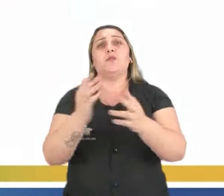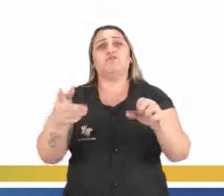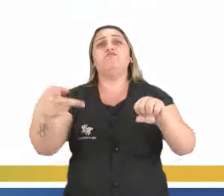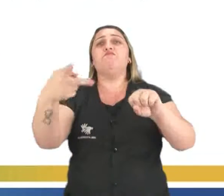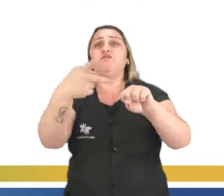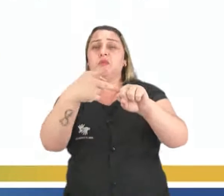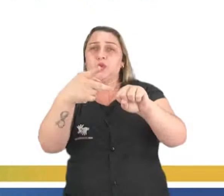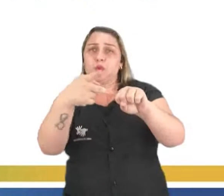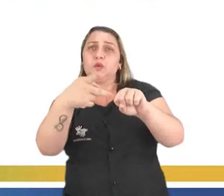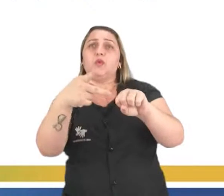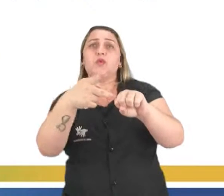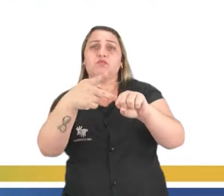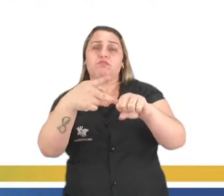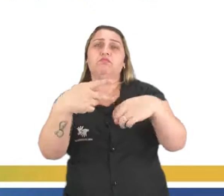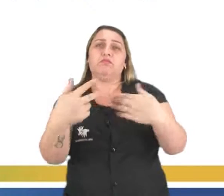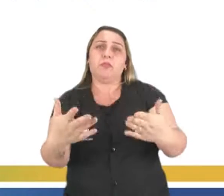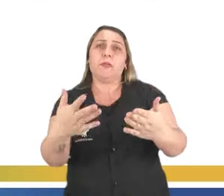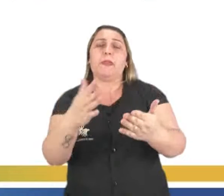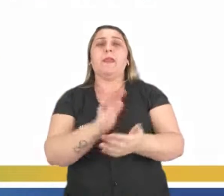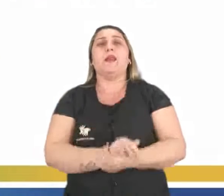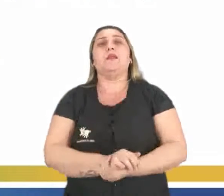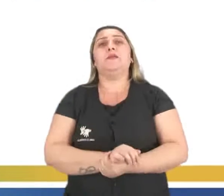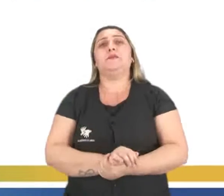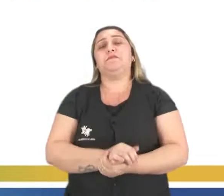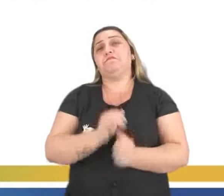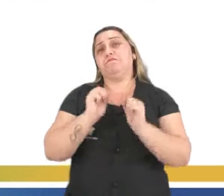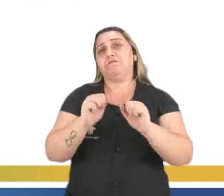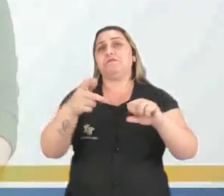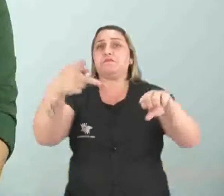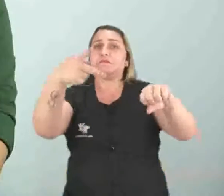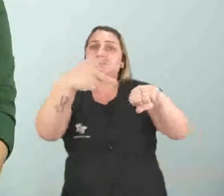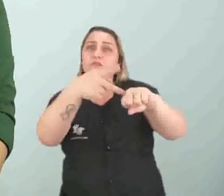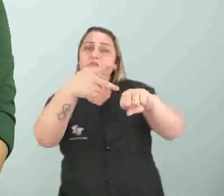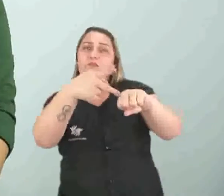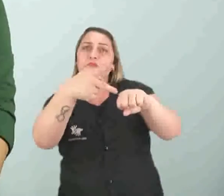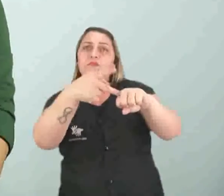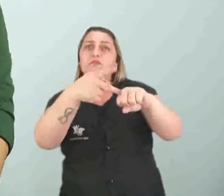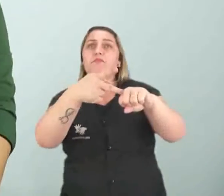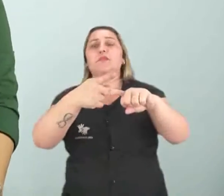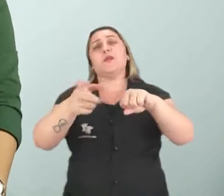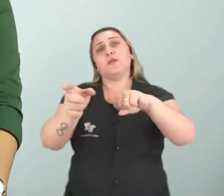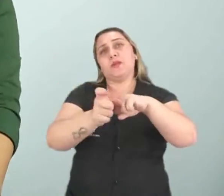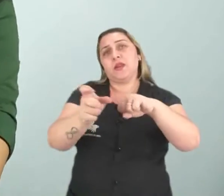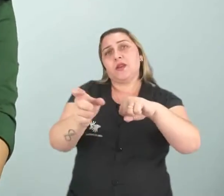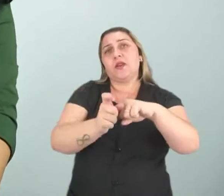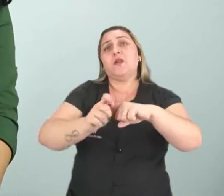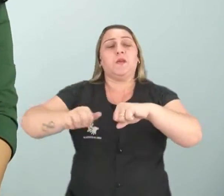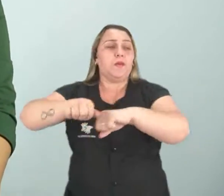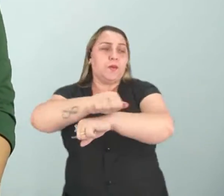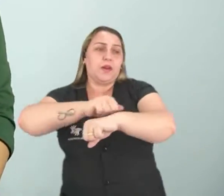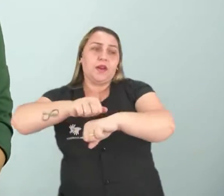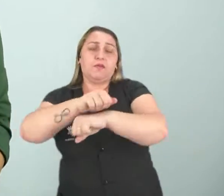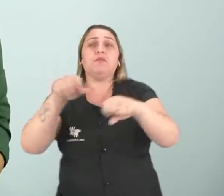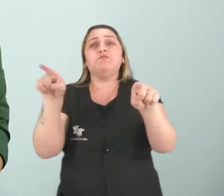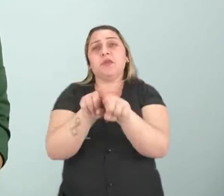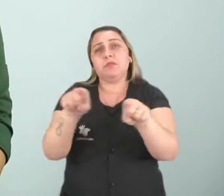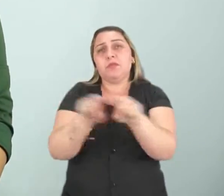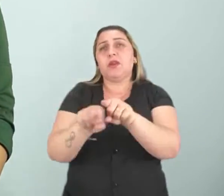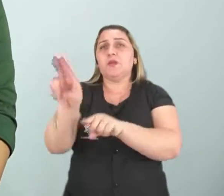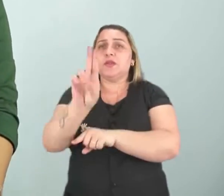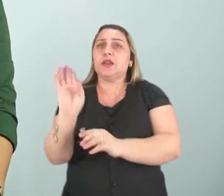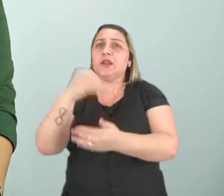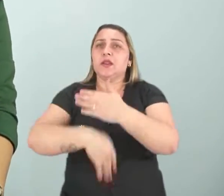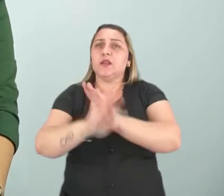coisa, a algum fato ou a alguém. Podem ser aí utilizados, então, os pronomes substantivos e alguns